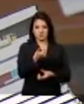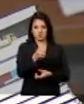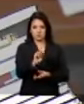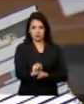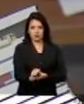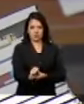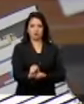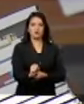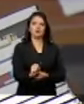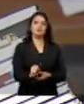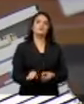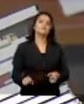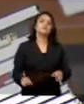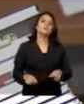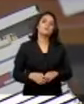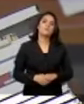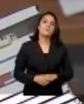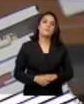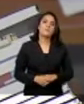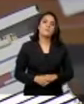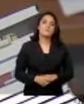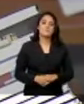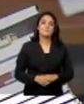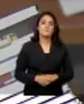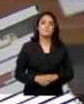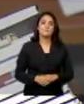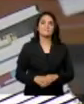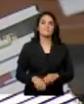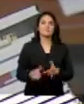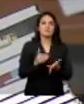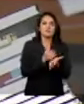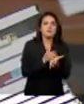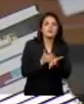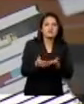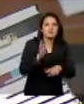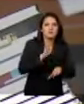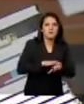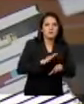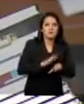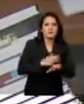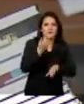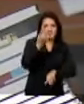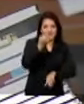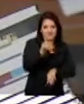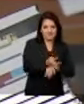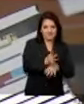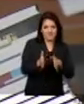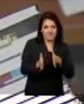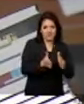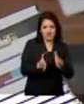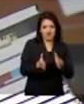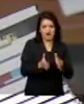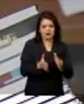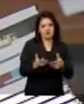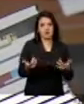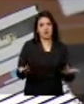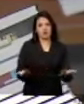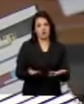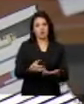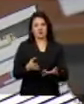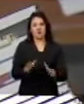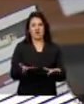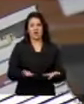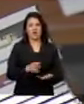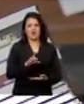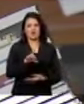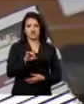de consequência do início do período de recesso, que hoje vai do dia 20